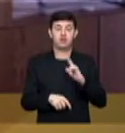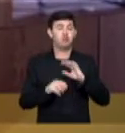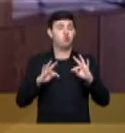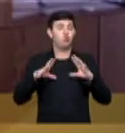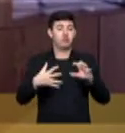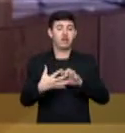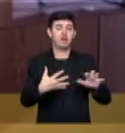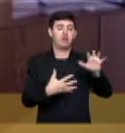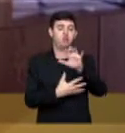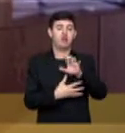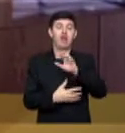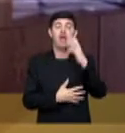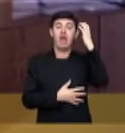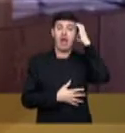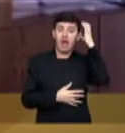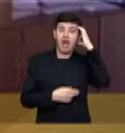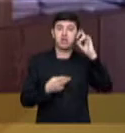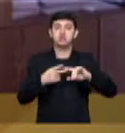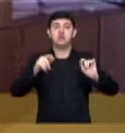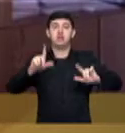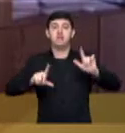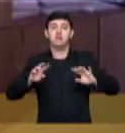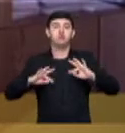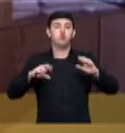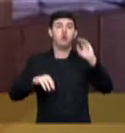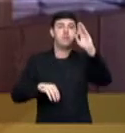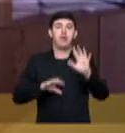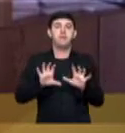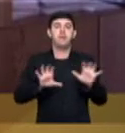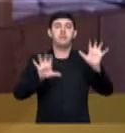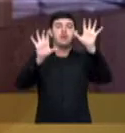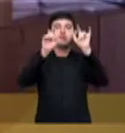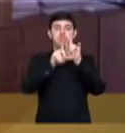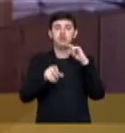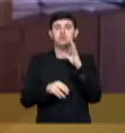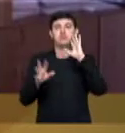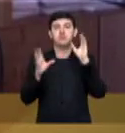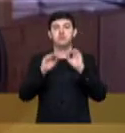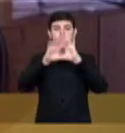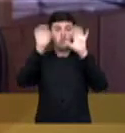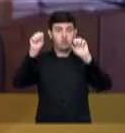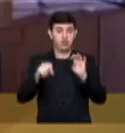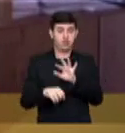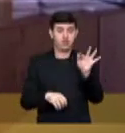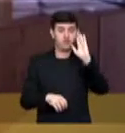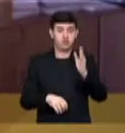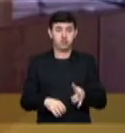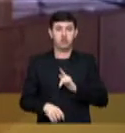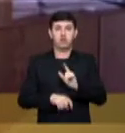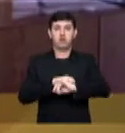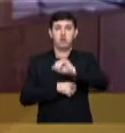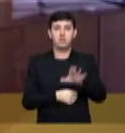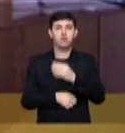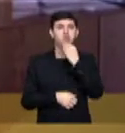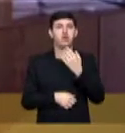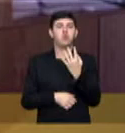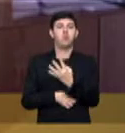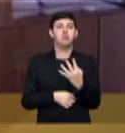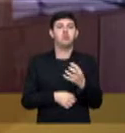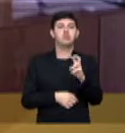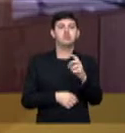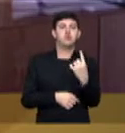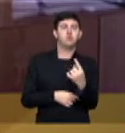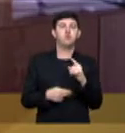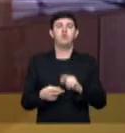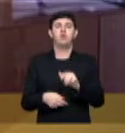televisão, com atuação nacional em todas as unidades federadas, de modo que o Supremo Tribunal Federal já, por algumas oportunidades, como a ADIM 4451,